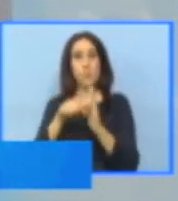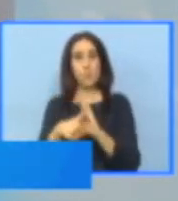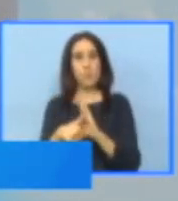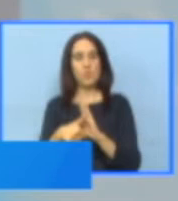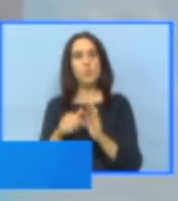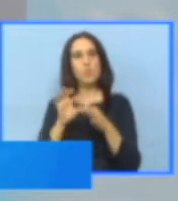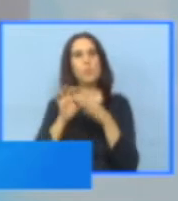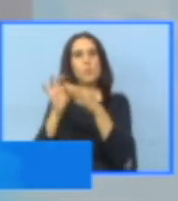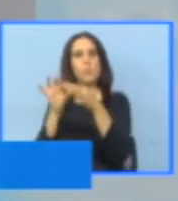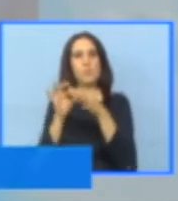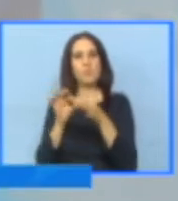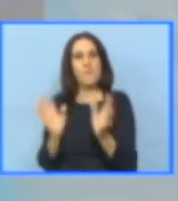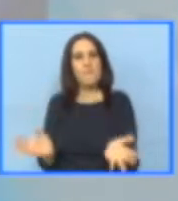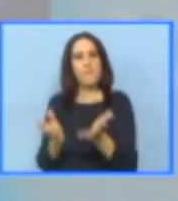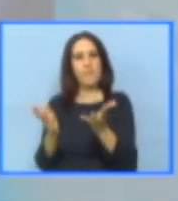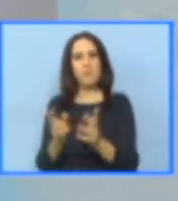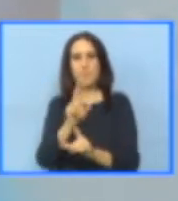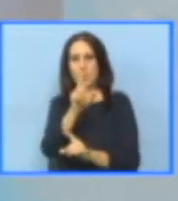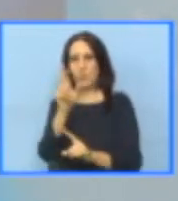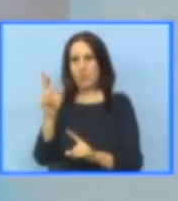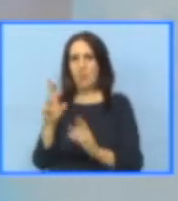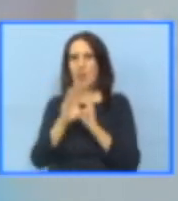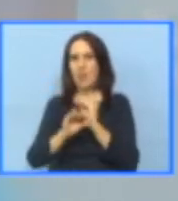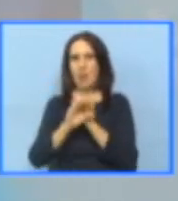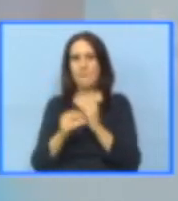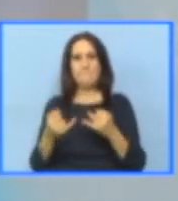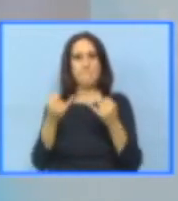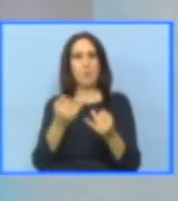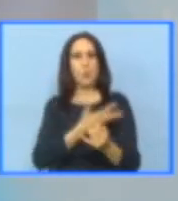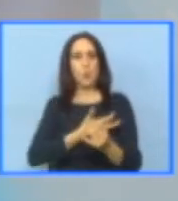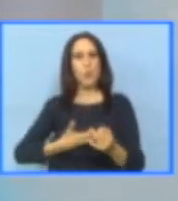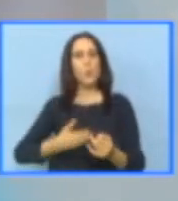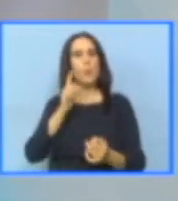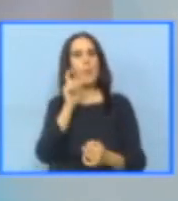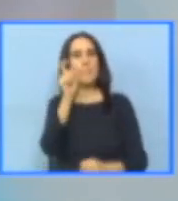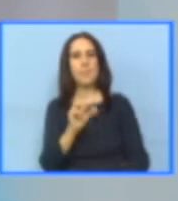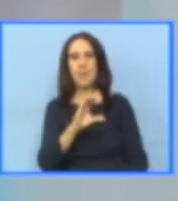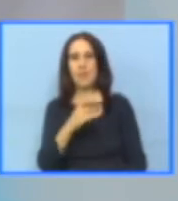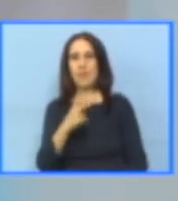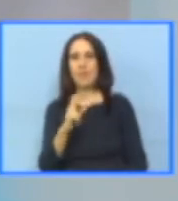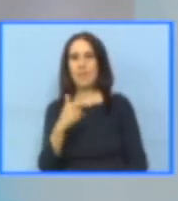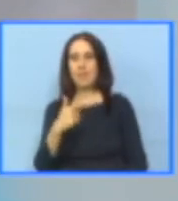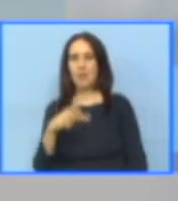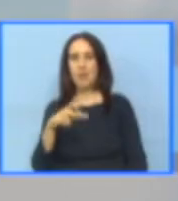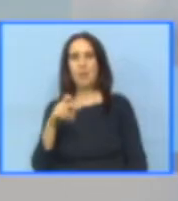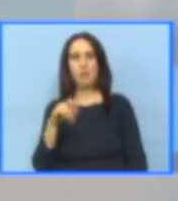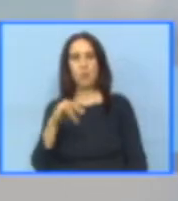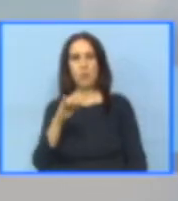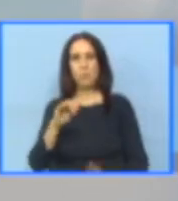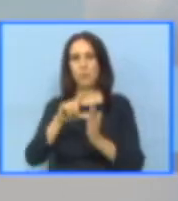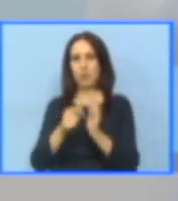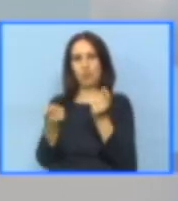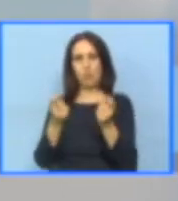de cooperação e animação missionária. E é o que vamos conversar dentro de instantes com Catarina António, gestora de projetos